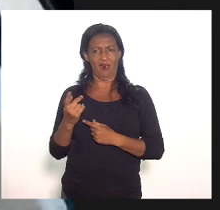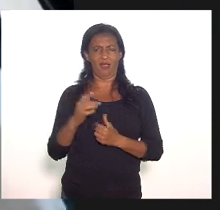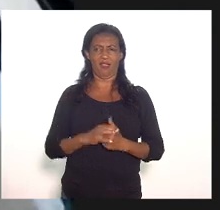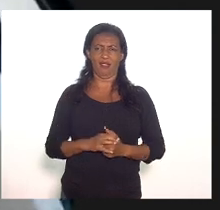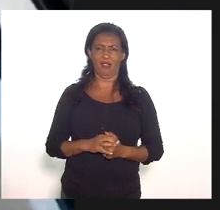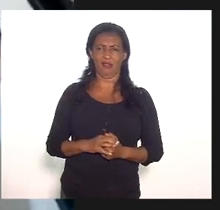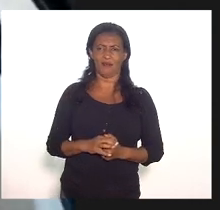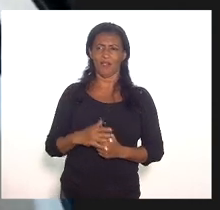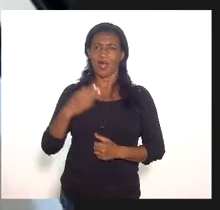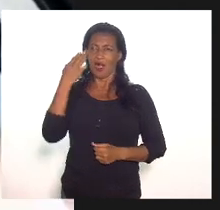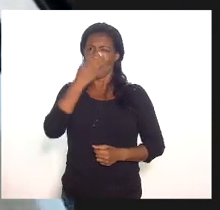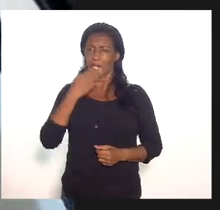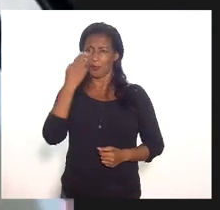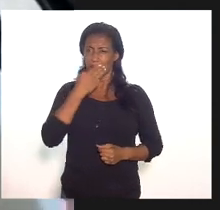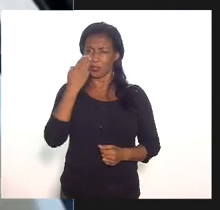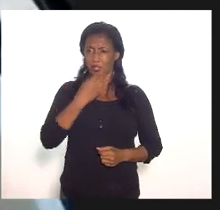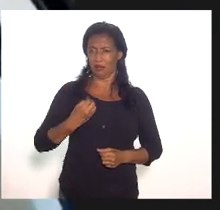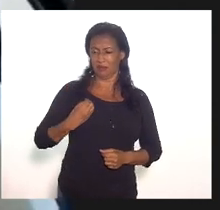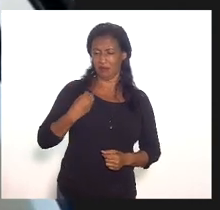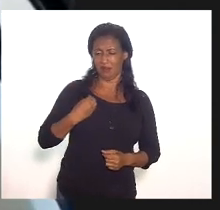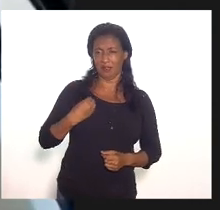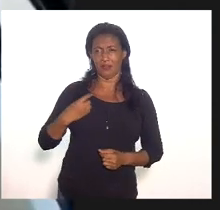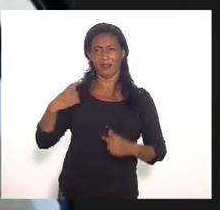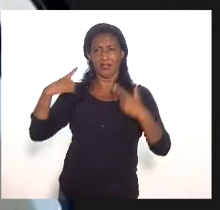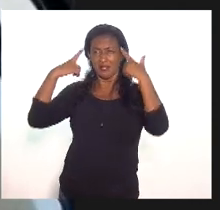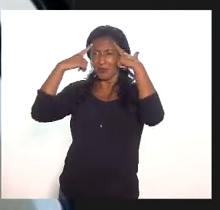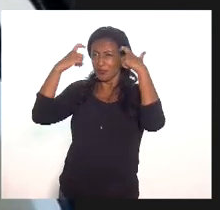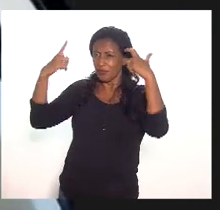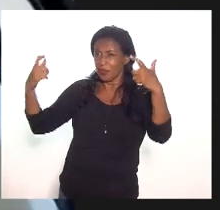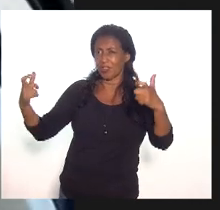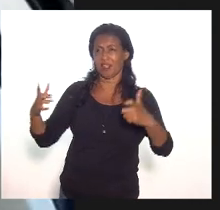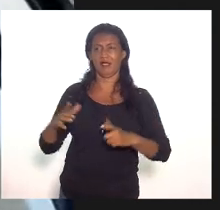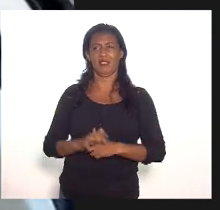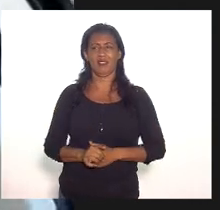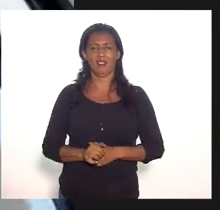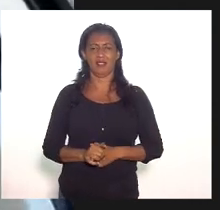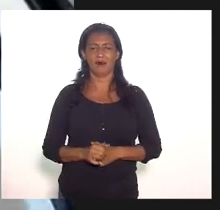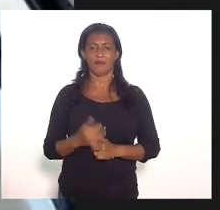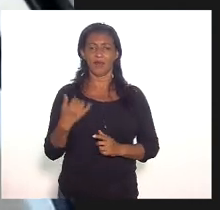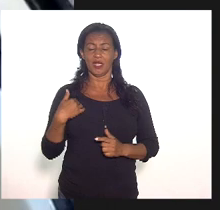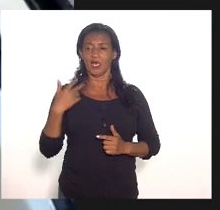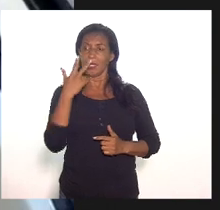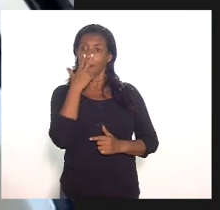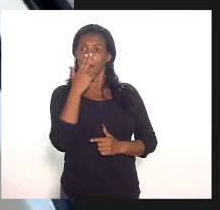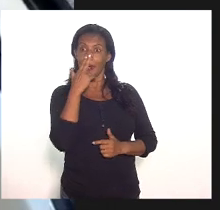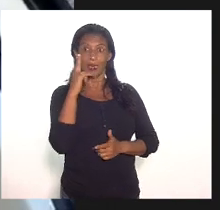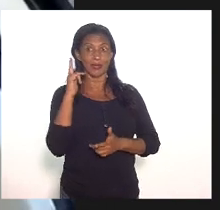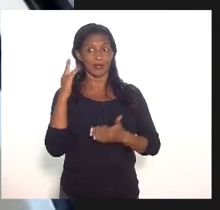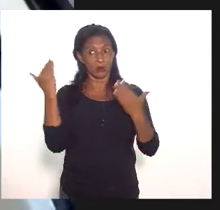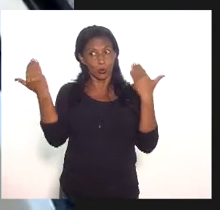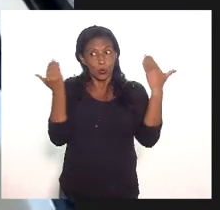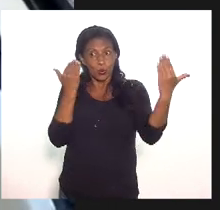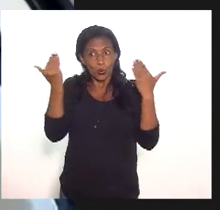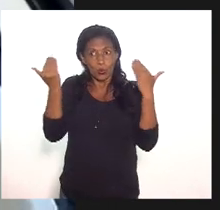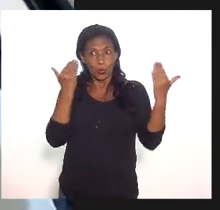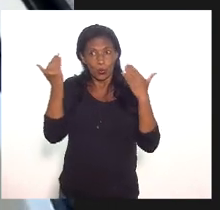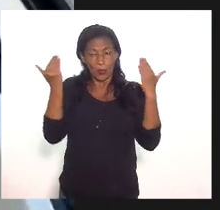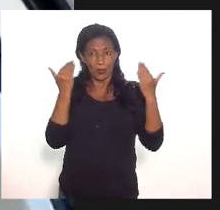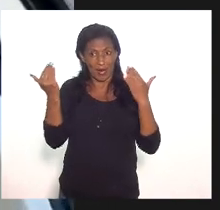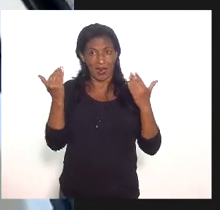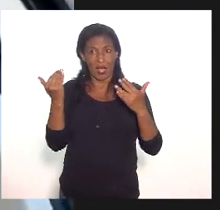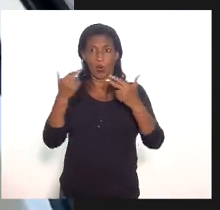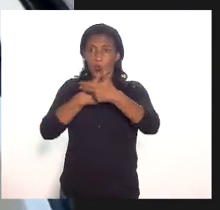mais degradado e, por isso, a chance de maior violência. E aí tentam fazer a todo instante uma correlação que muitas das vezes não